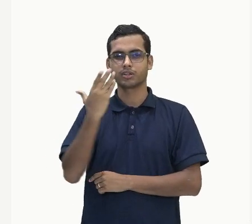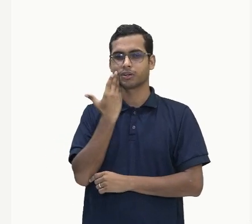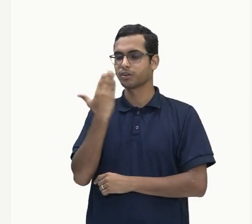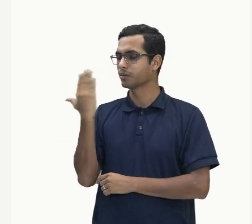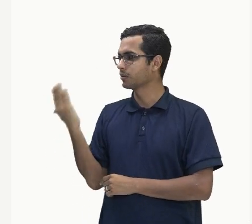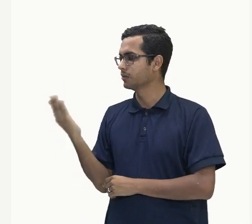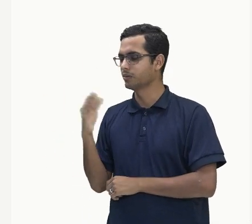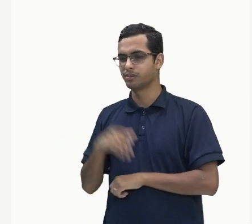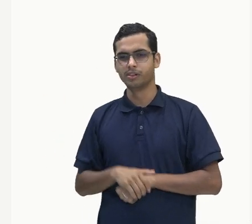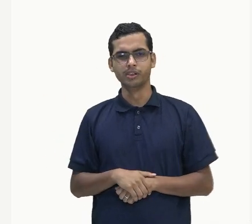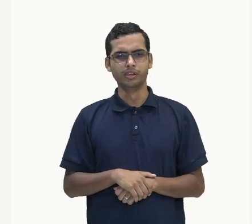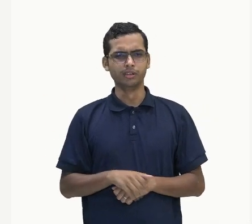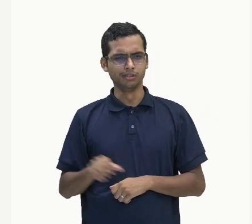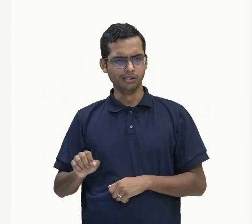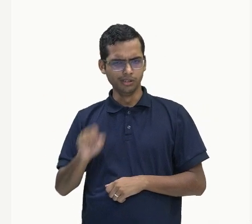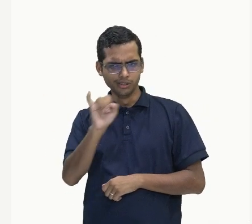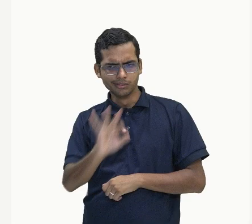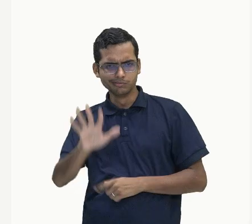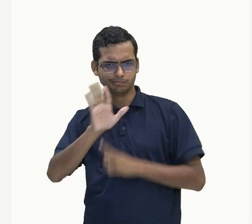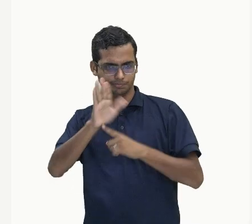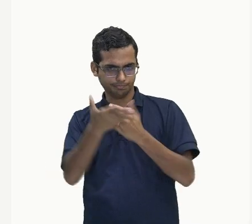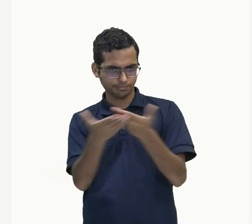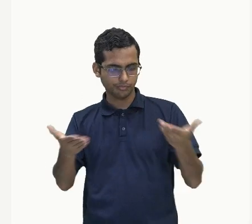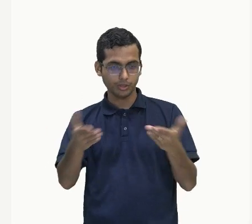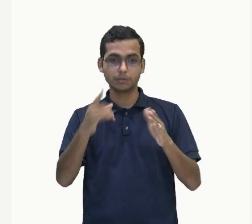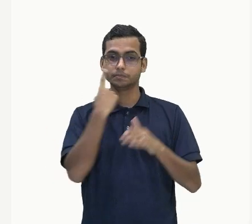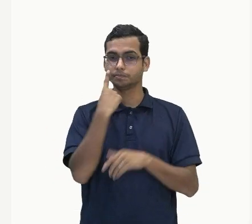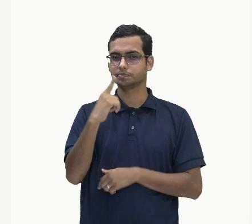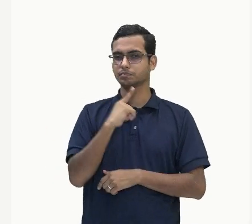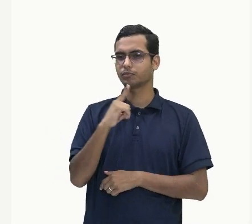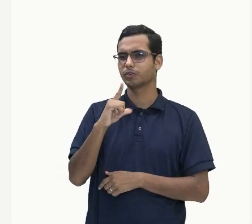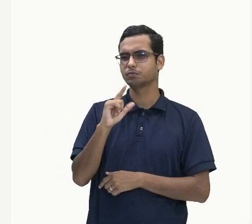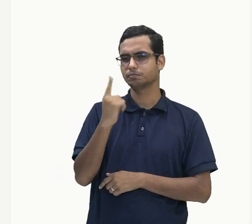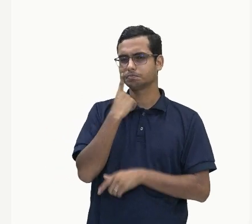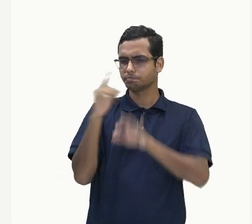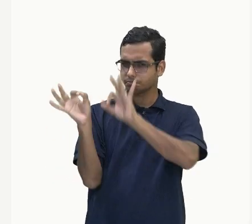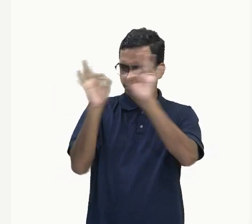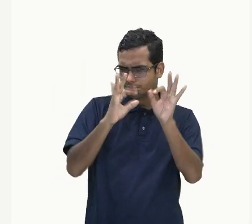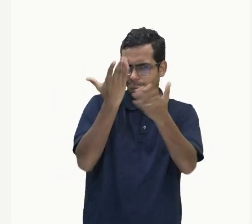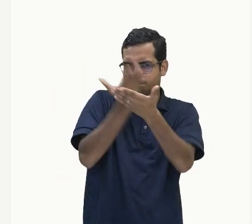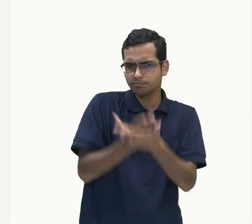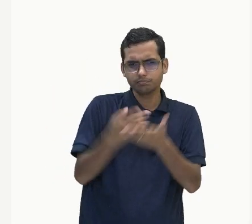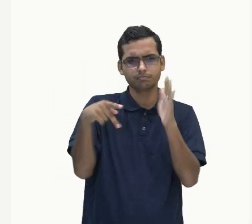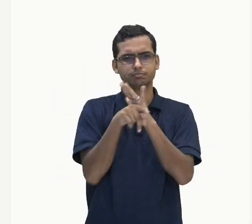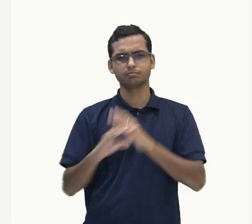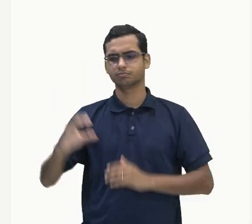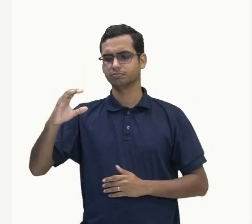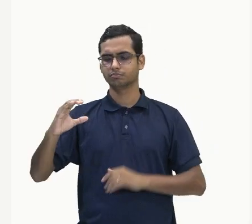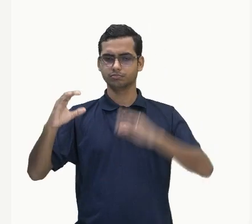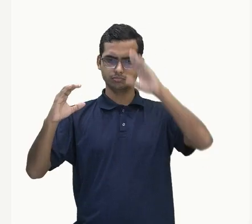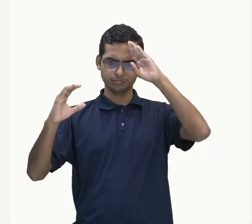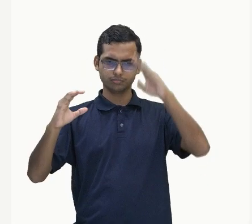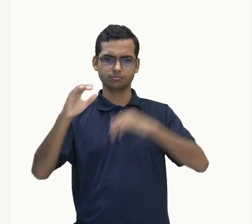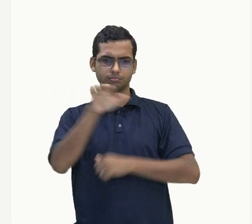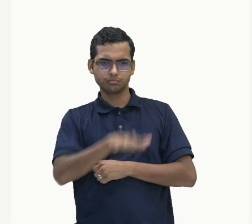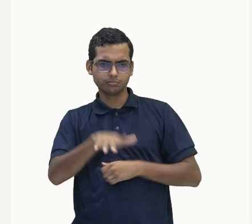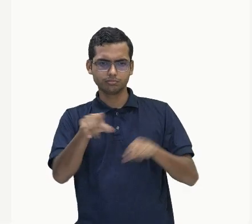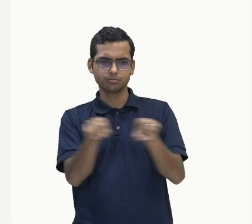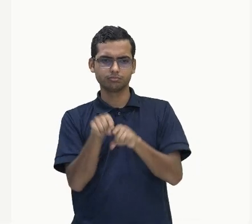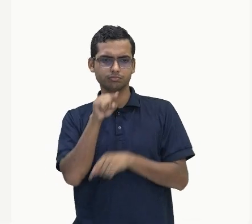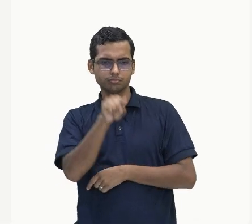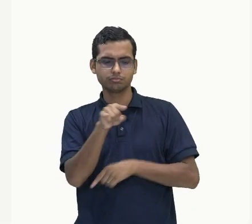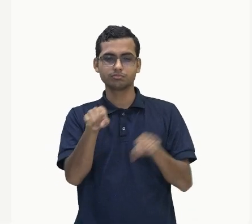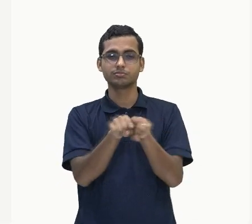a gente vai já mostrar a figura para vocês, mas na figura que a gente vai ver, C é o centro da esfera, V